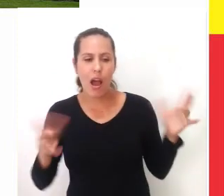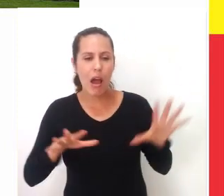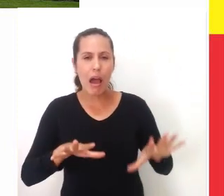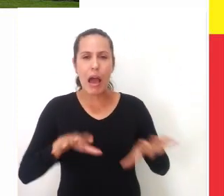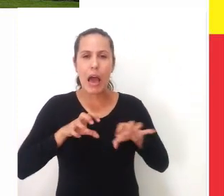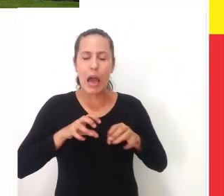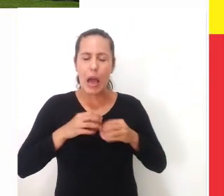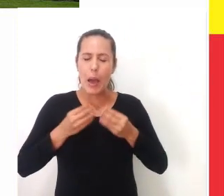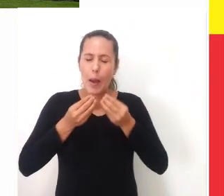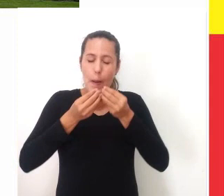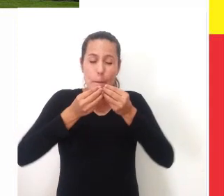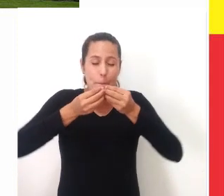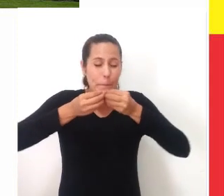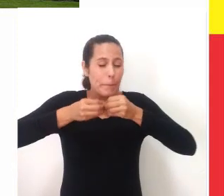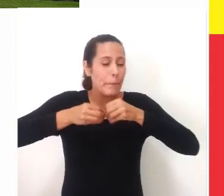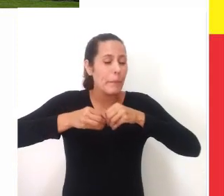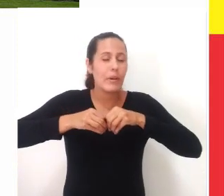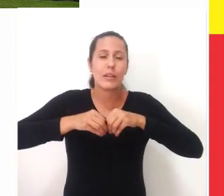permanecem